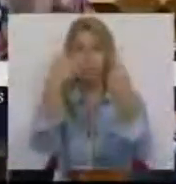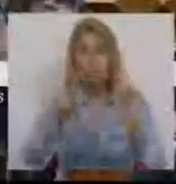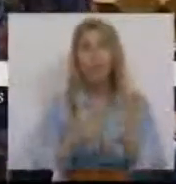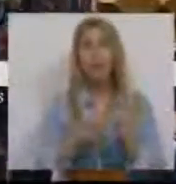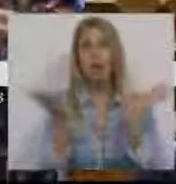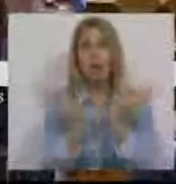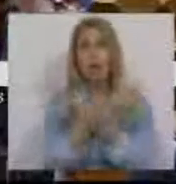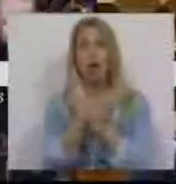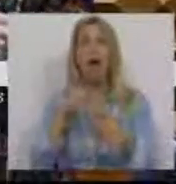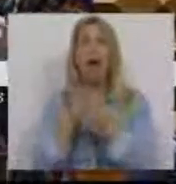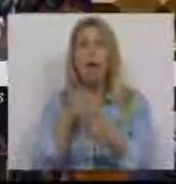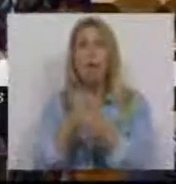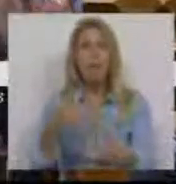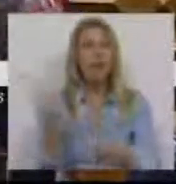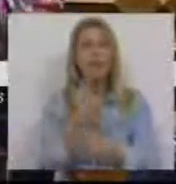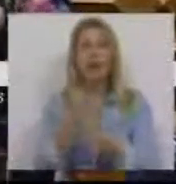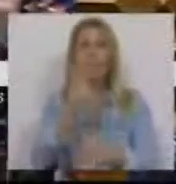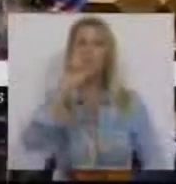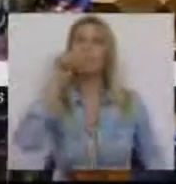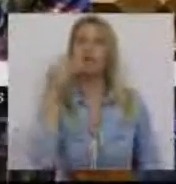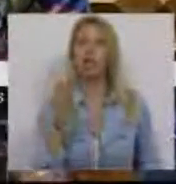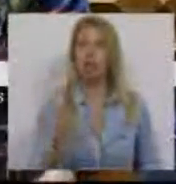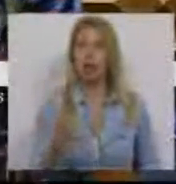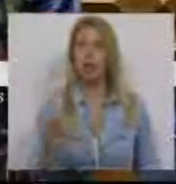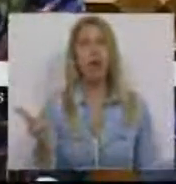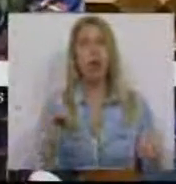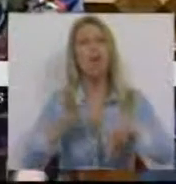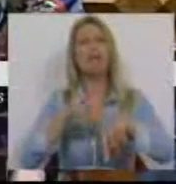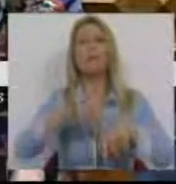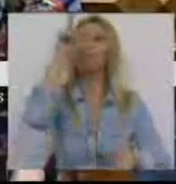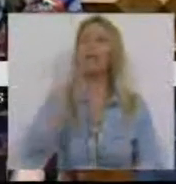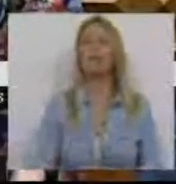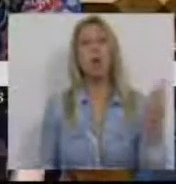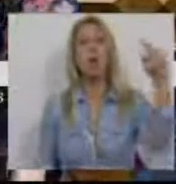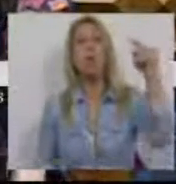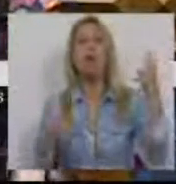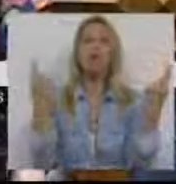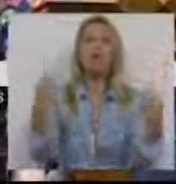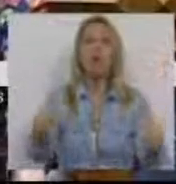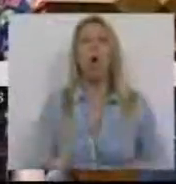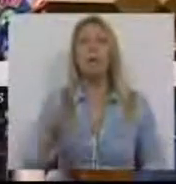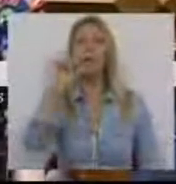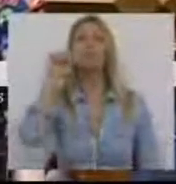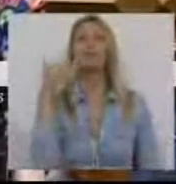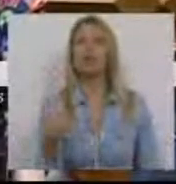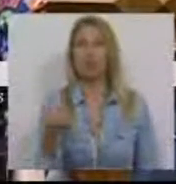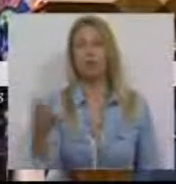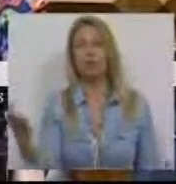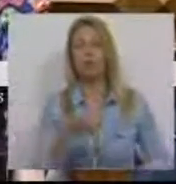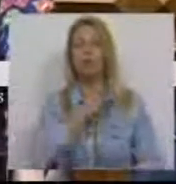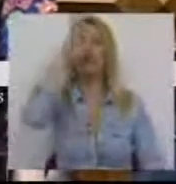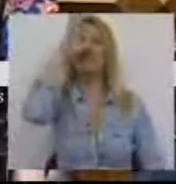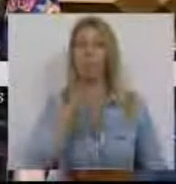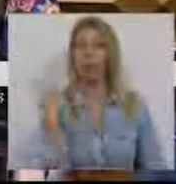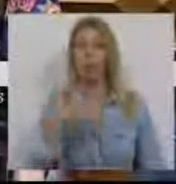que acompanham várias CPCJs, não estão apenas a tempo inteiro numa CPCJ. E, portanto, Sr. Ministro, nós entendemos